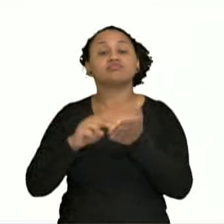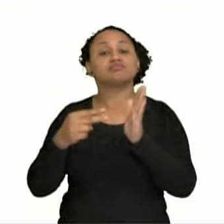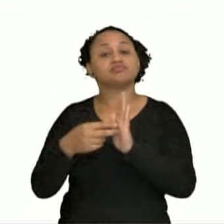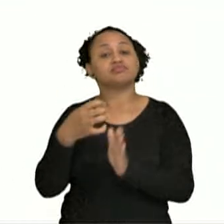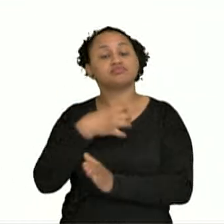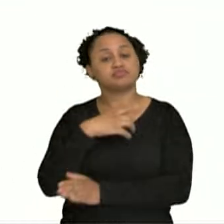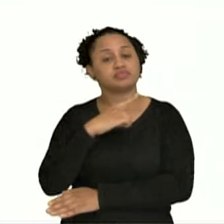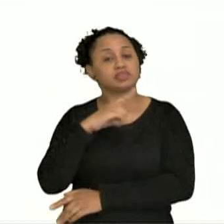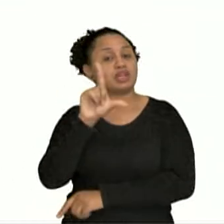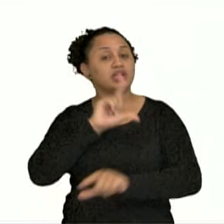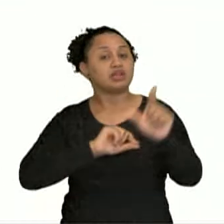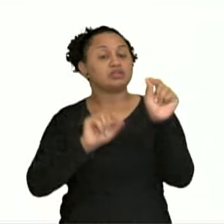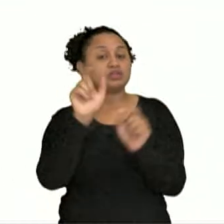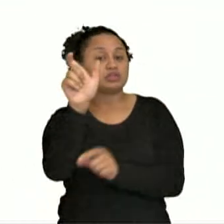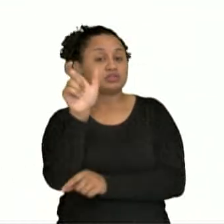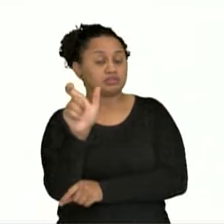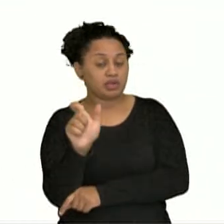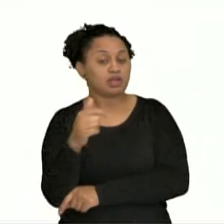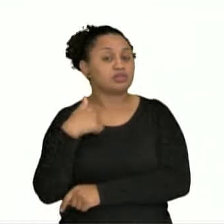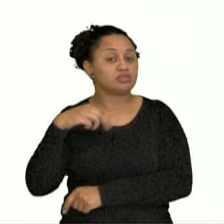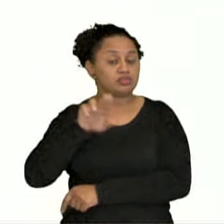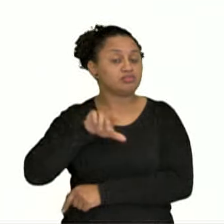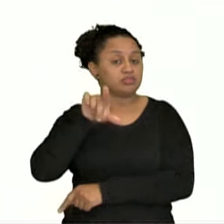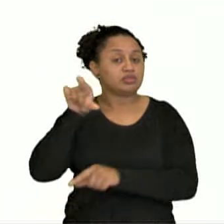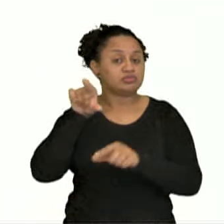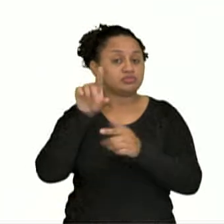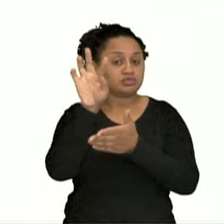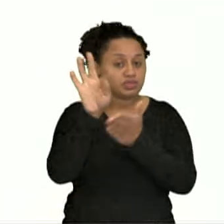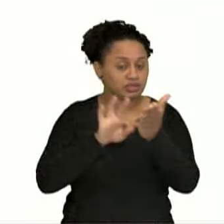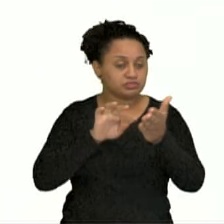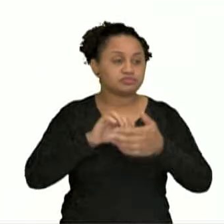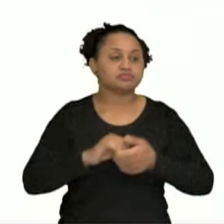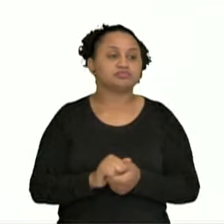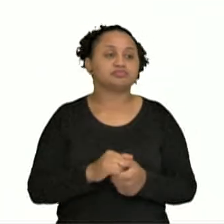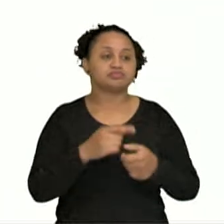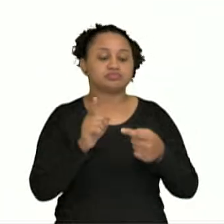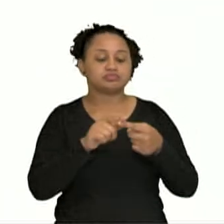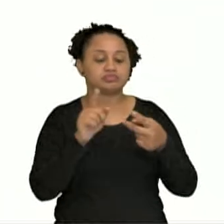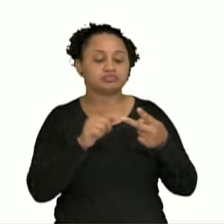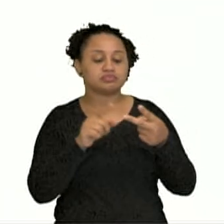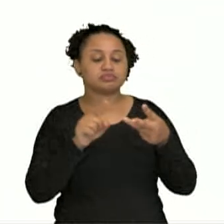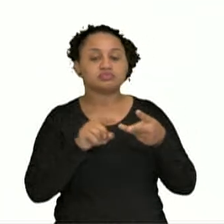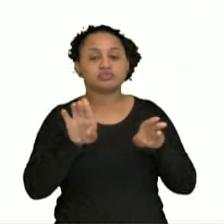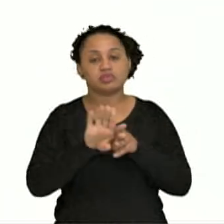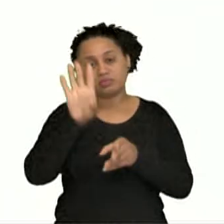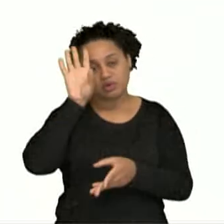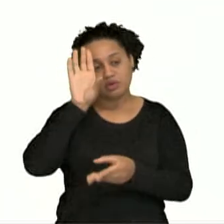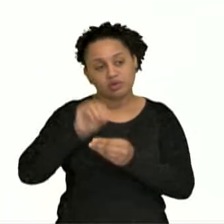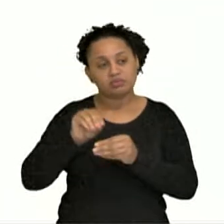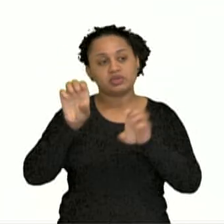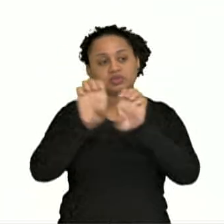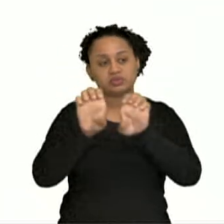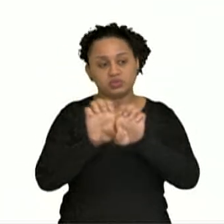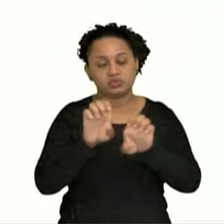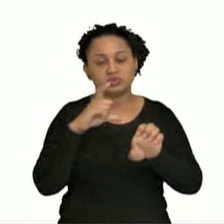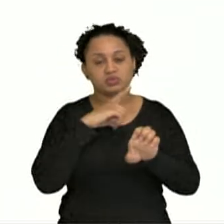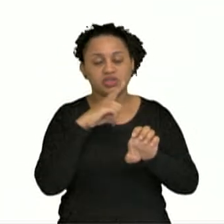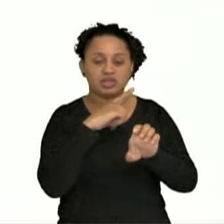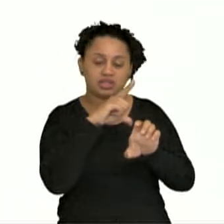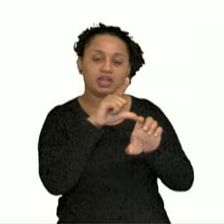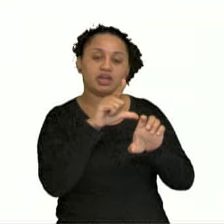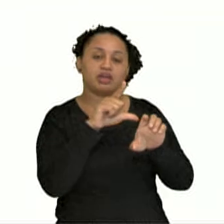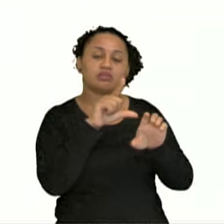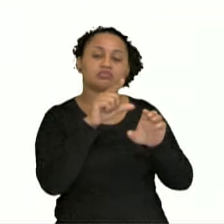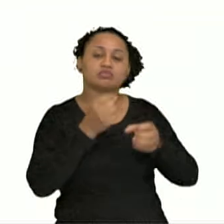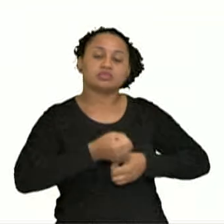na escolha das palavras, tá? Do depoimento, compreender a estrutura do depoimento e a